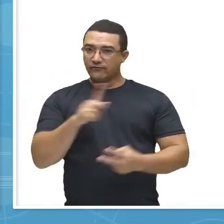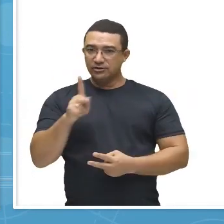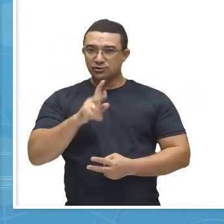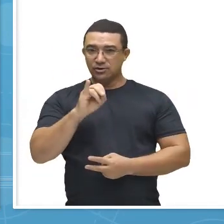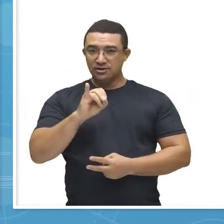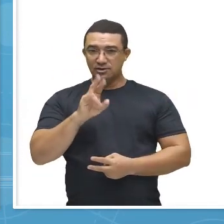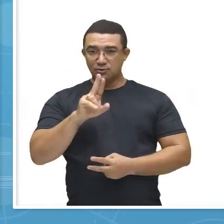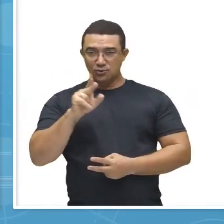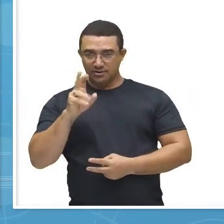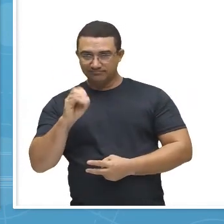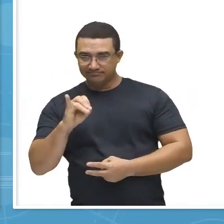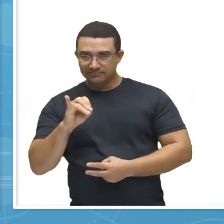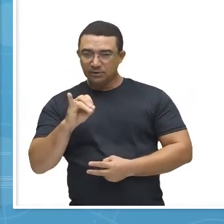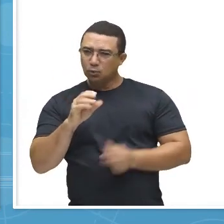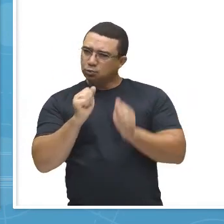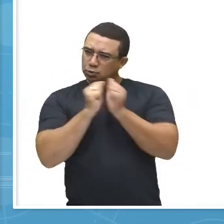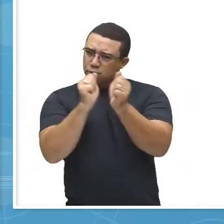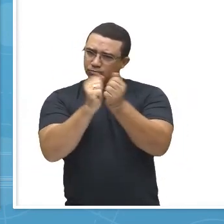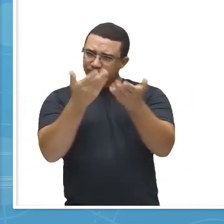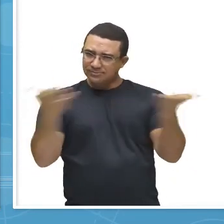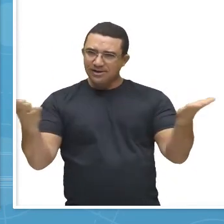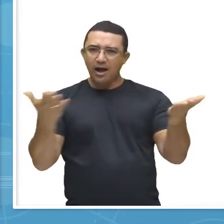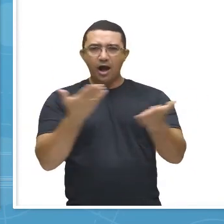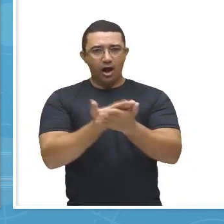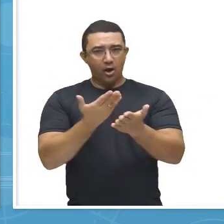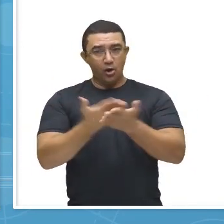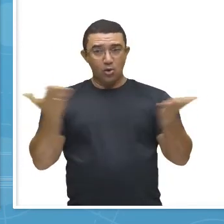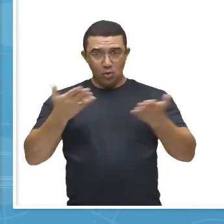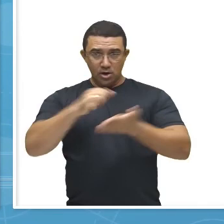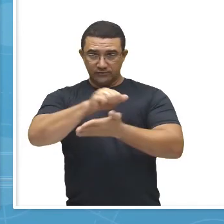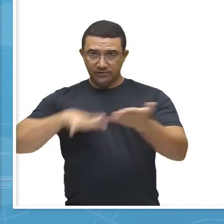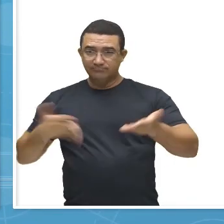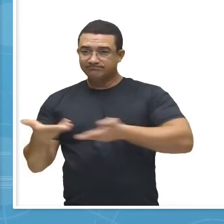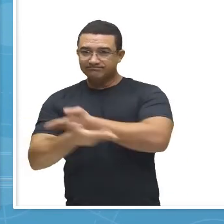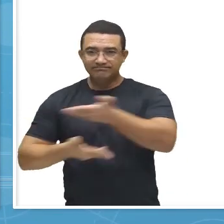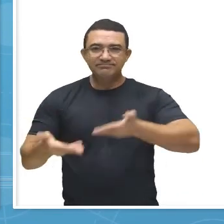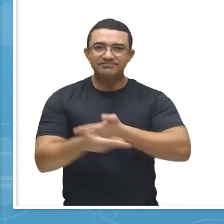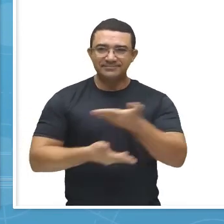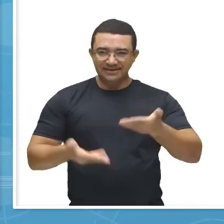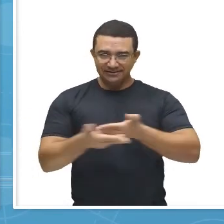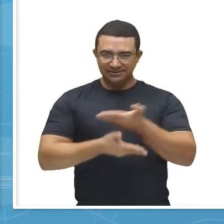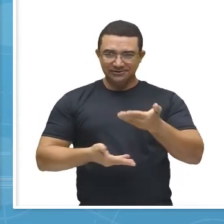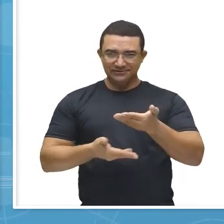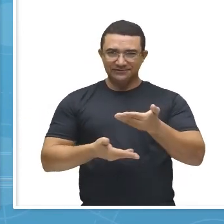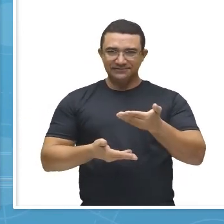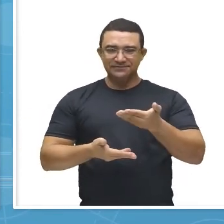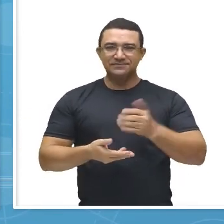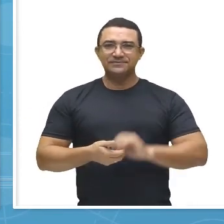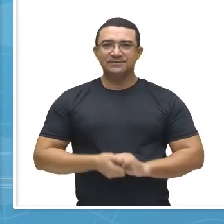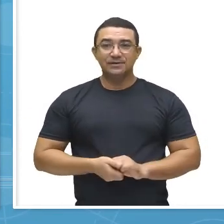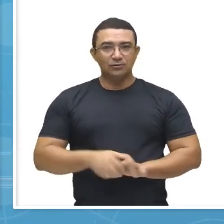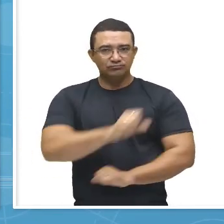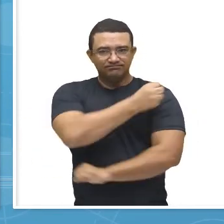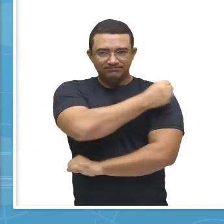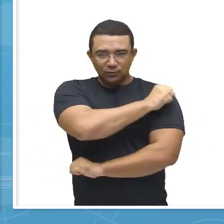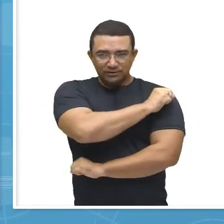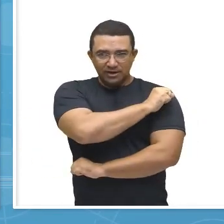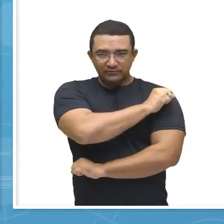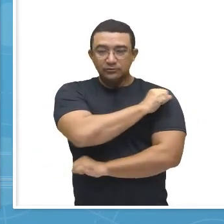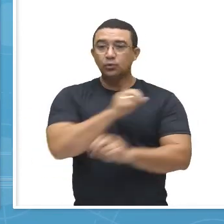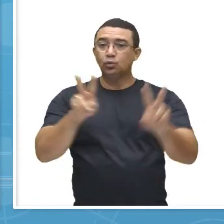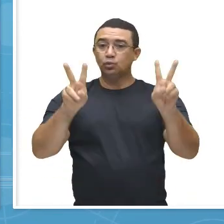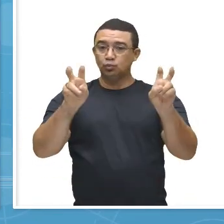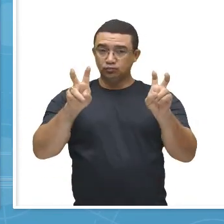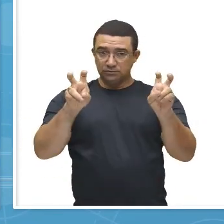Lima e estarei acompanhando você na aula de hoje, na atividade interativa do oitavo ano, com o